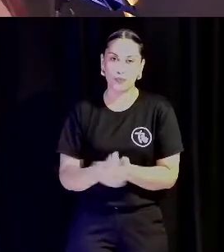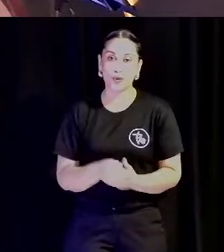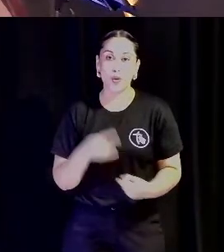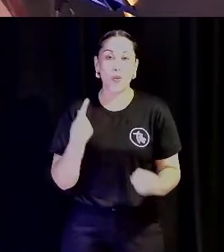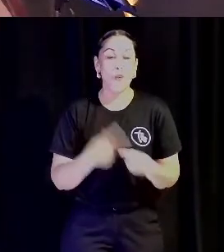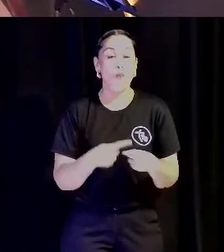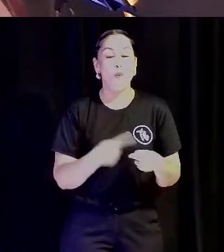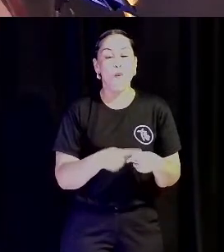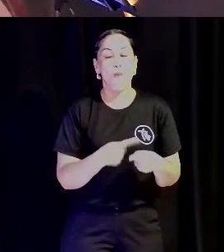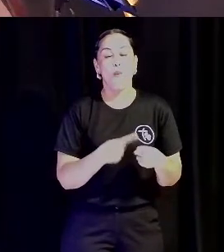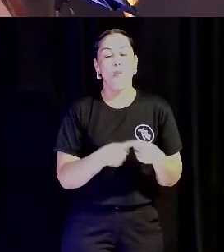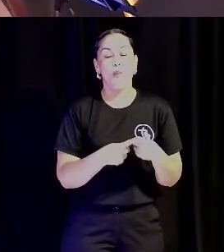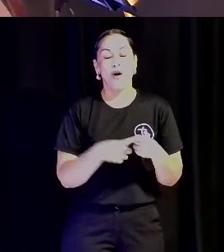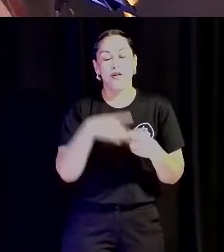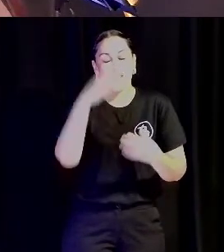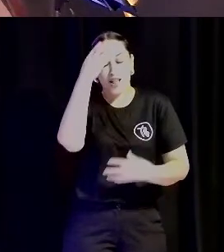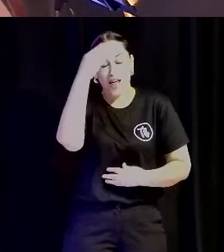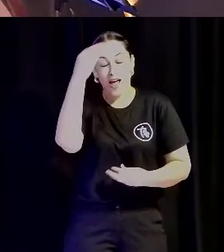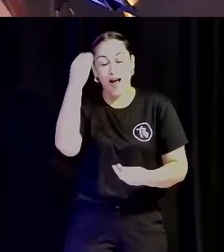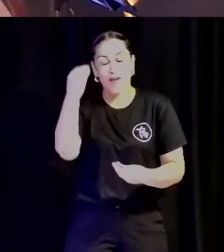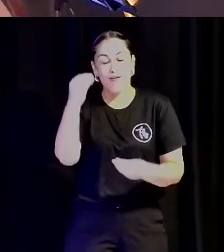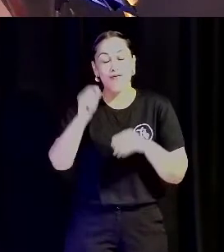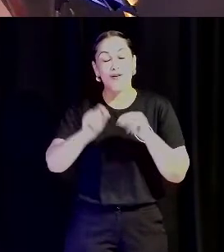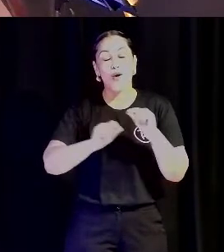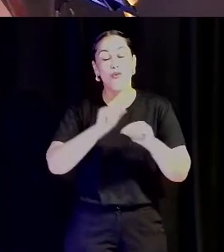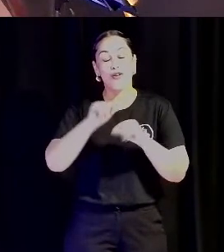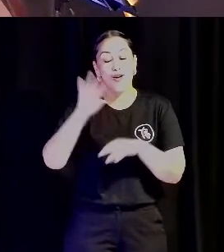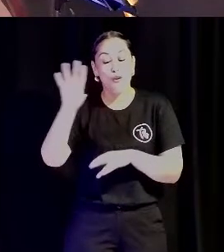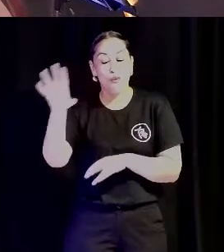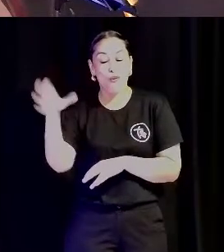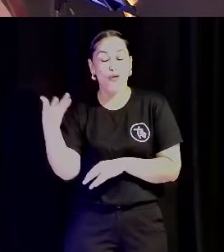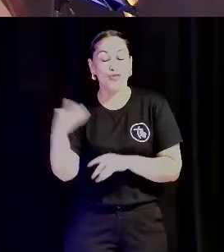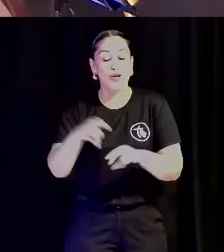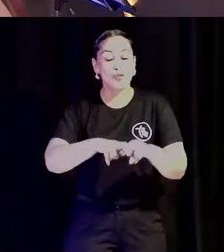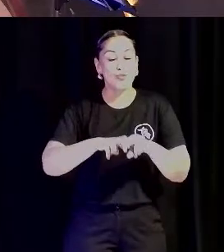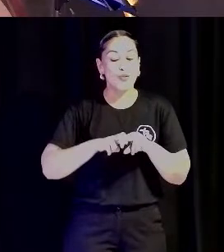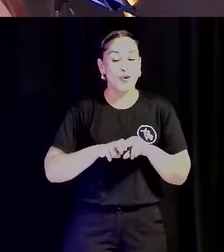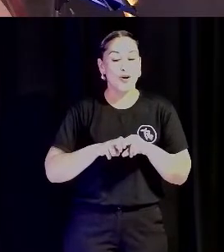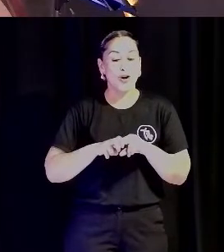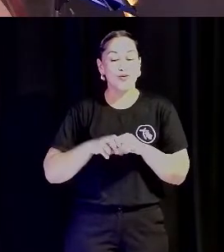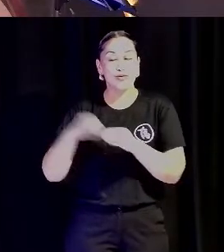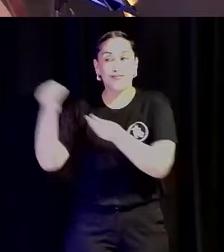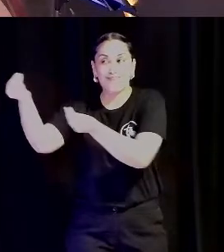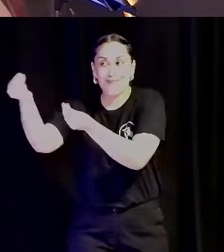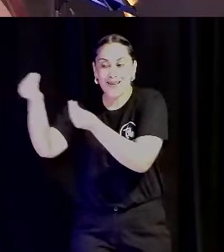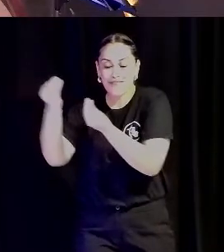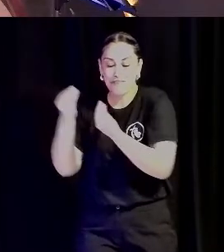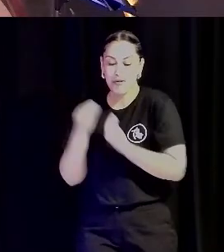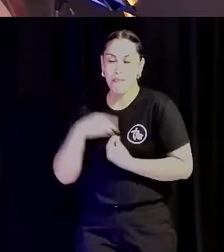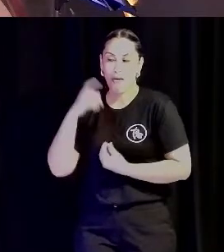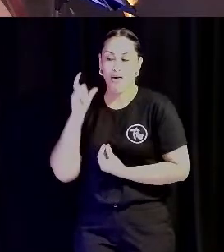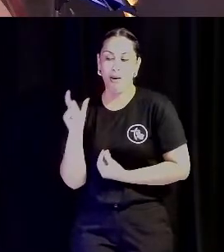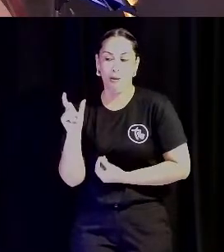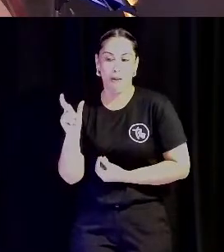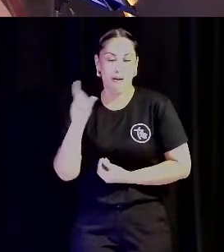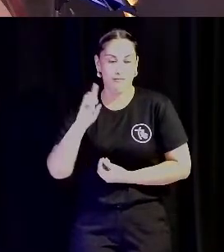Porque a fé vem pelo ouvir e ouvir a palavra.